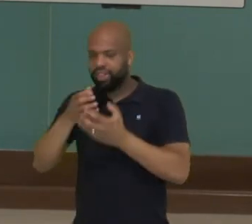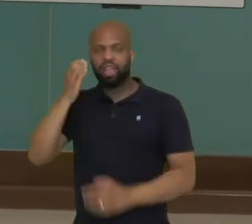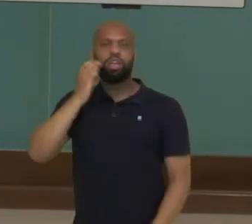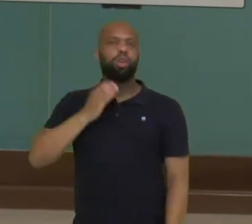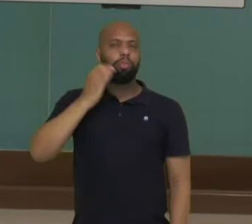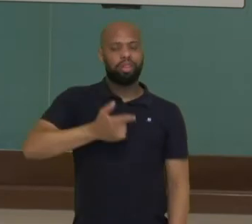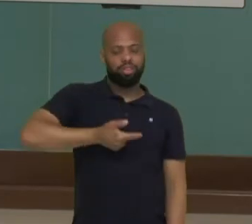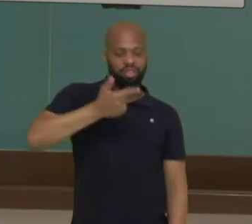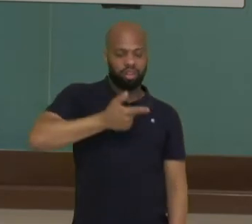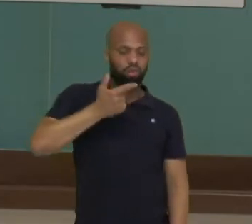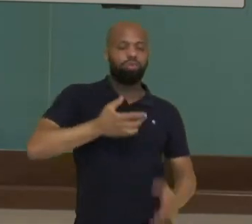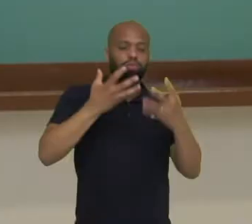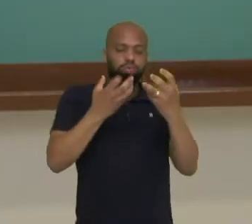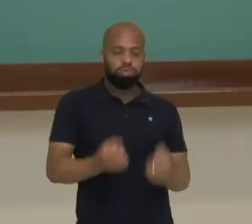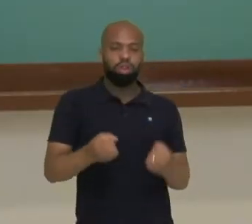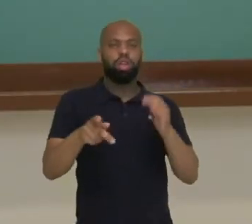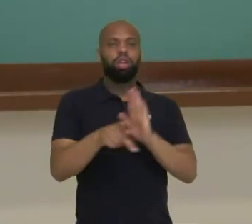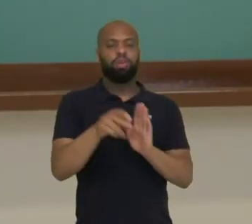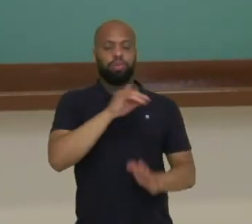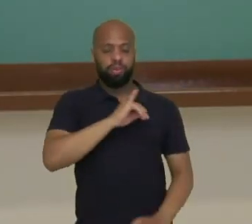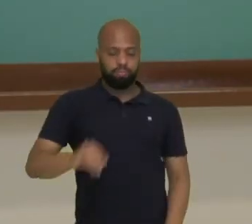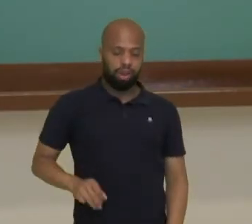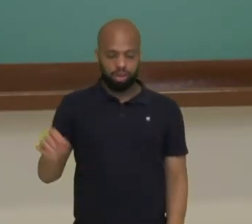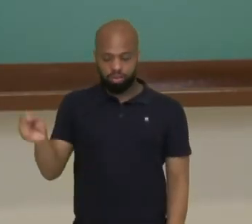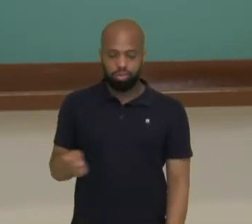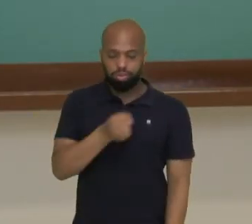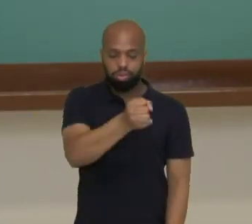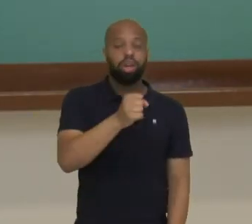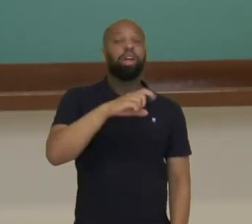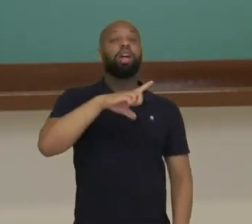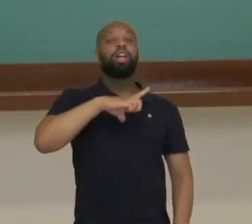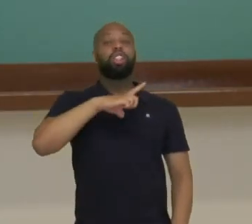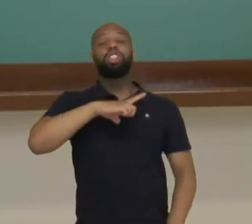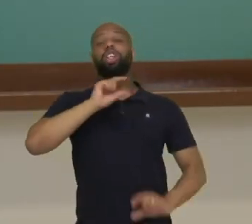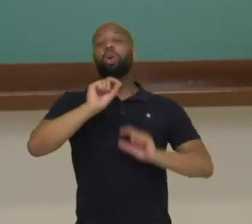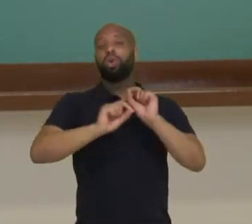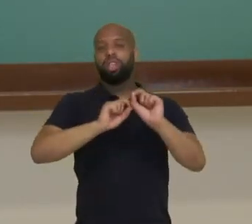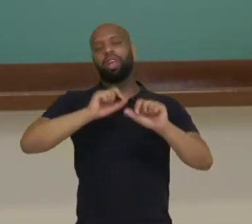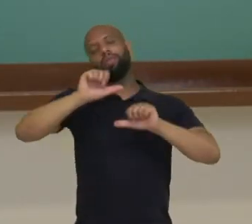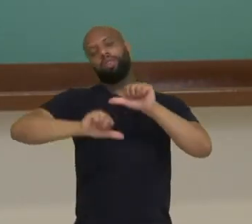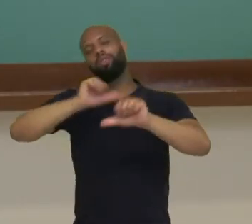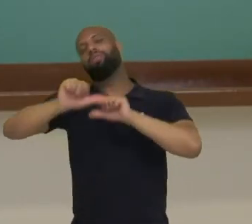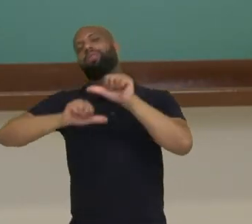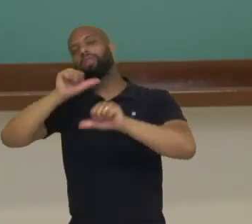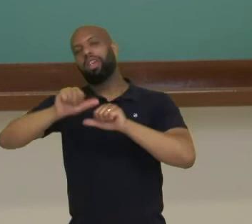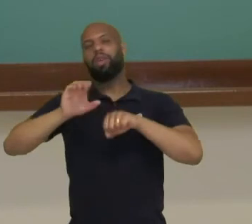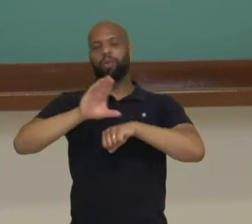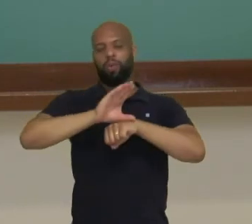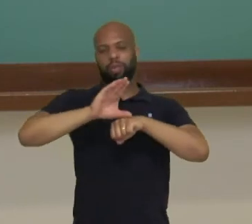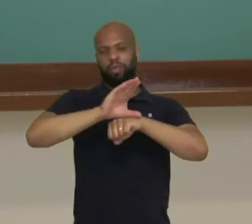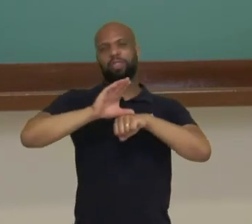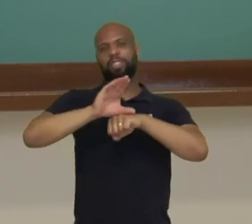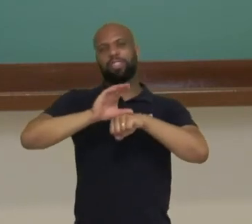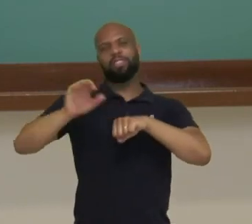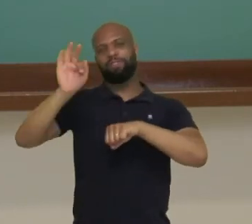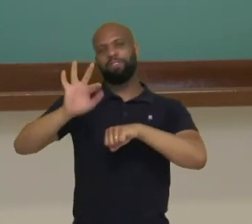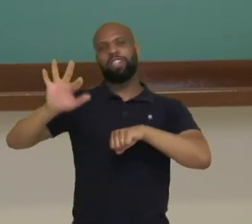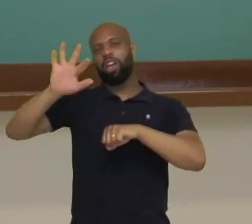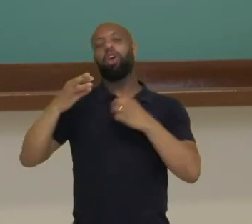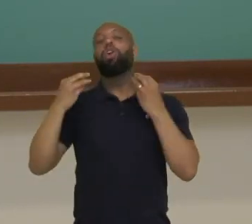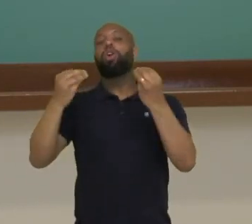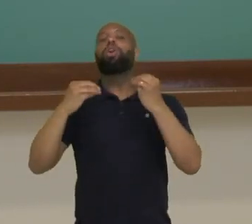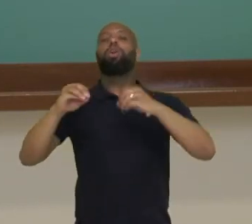II assumisse o império. Era necessário modificar a Constituição. Como é que se modifica